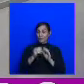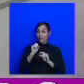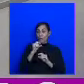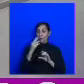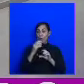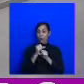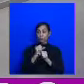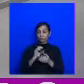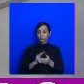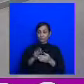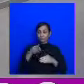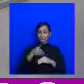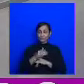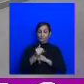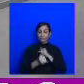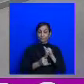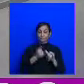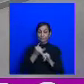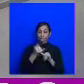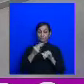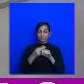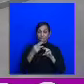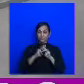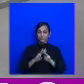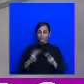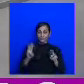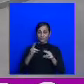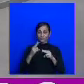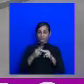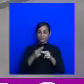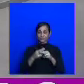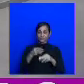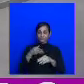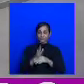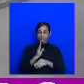ou se o prêmio está acumulado acessando loterias.caixa.gov.br.